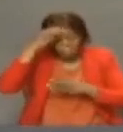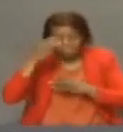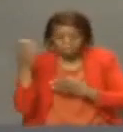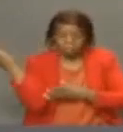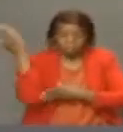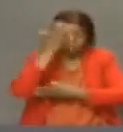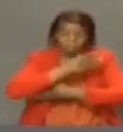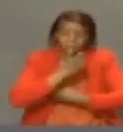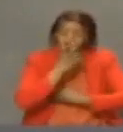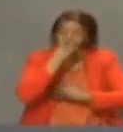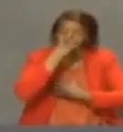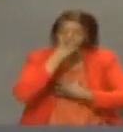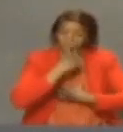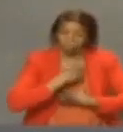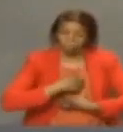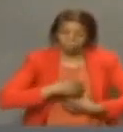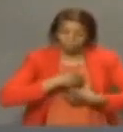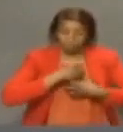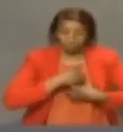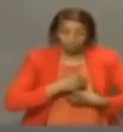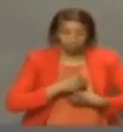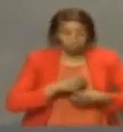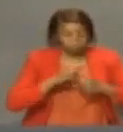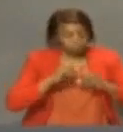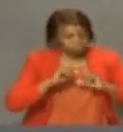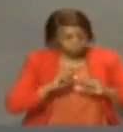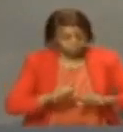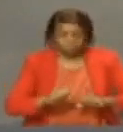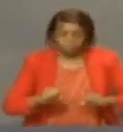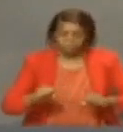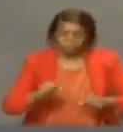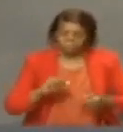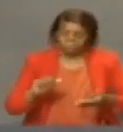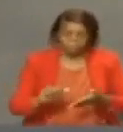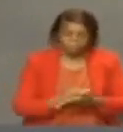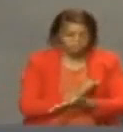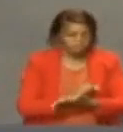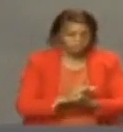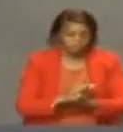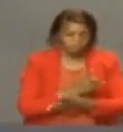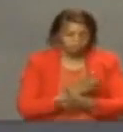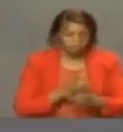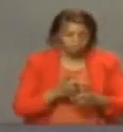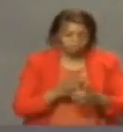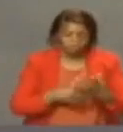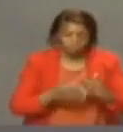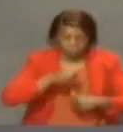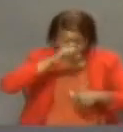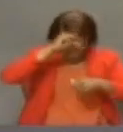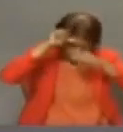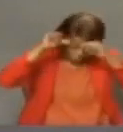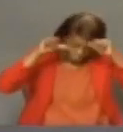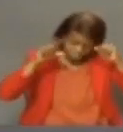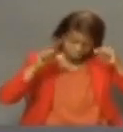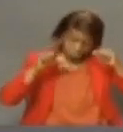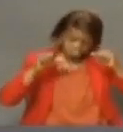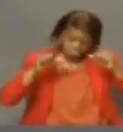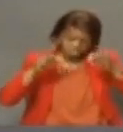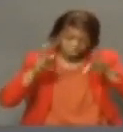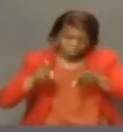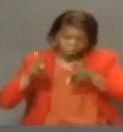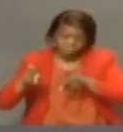em laboratórios de biologia molecular todo sacrifício consentido todos os dias